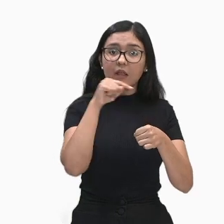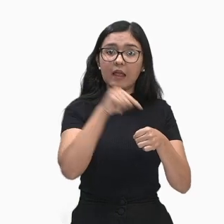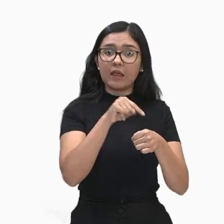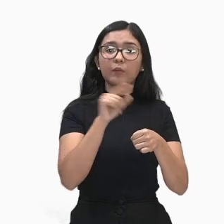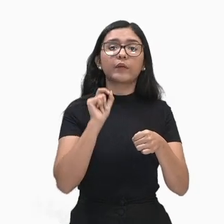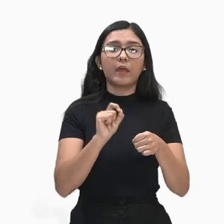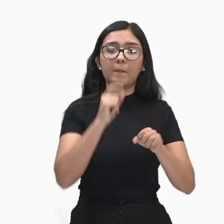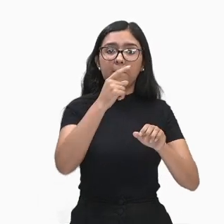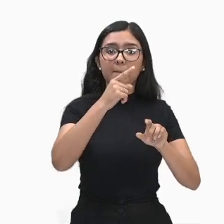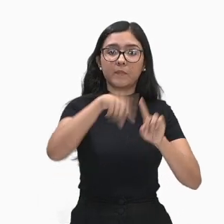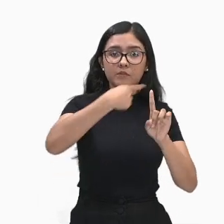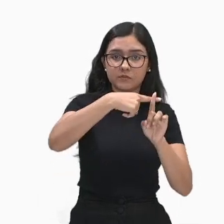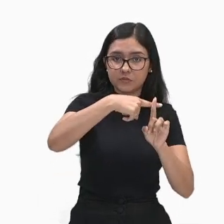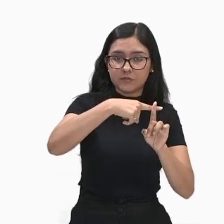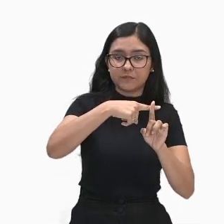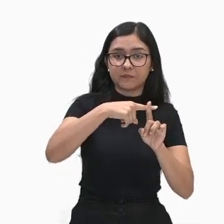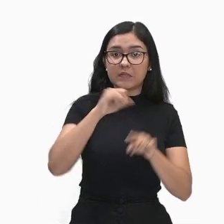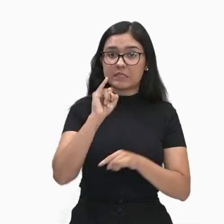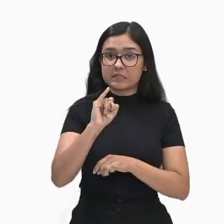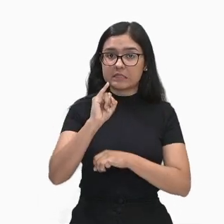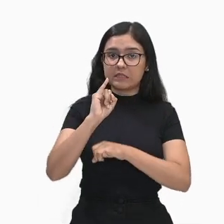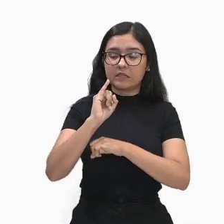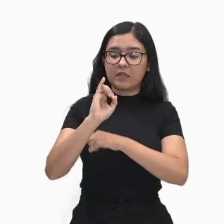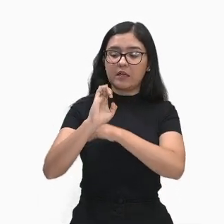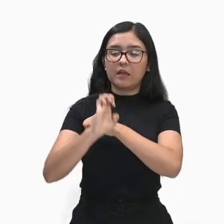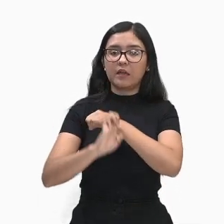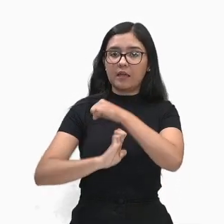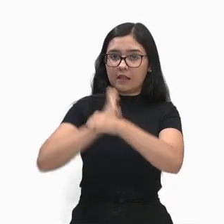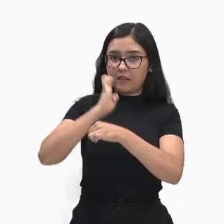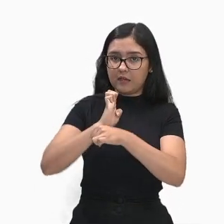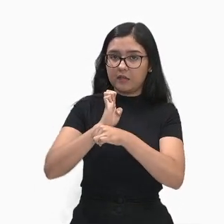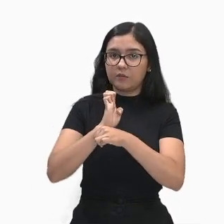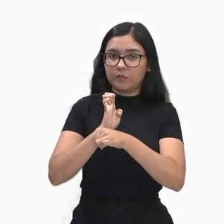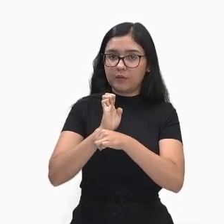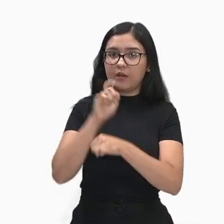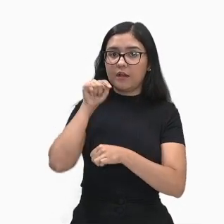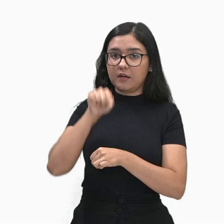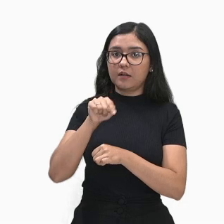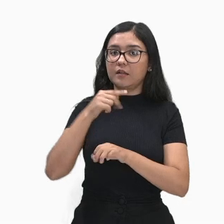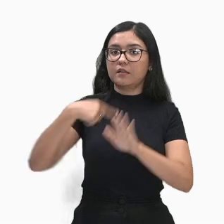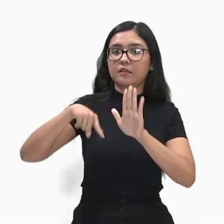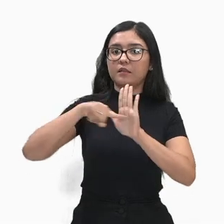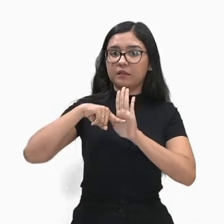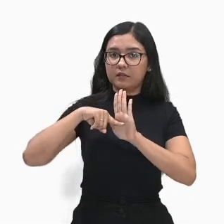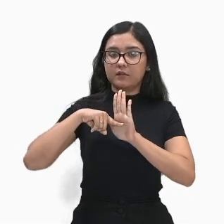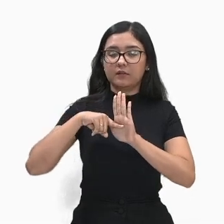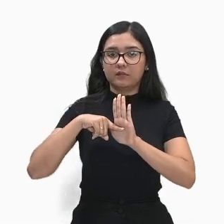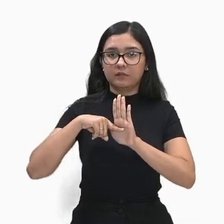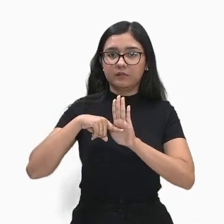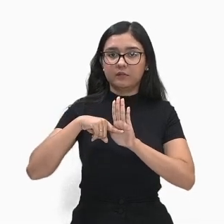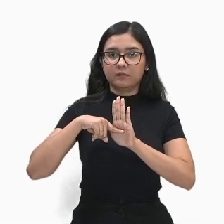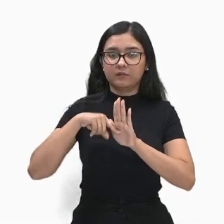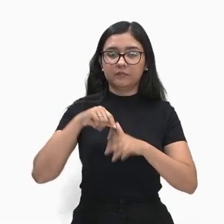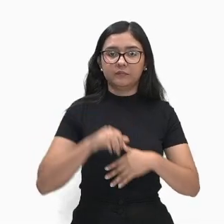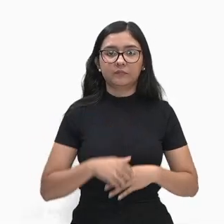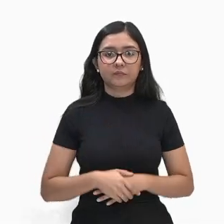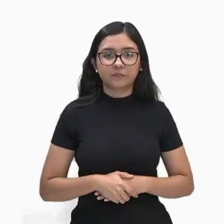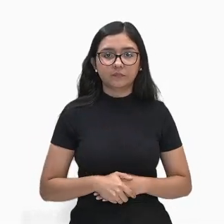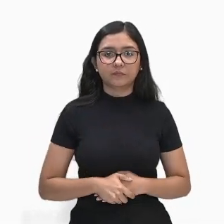considerada positiva. Se os portadores forem os elétrons, essa carga é considerada